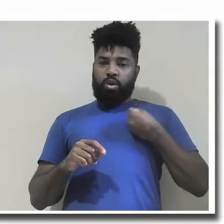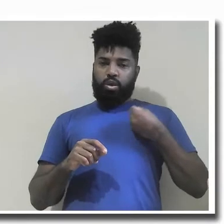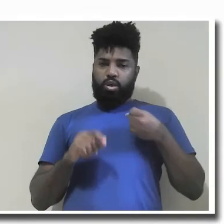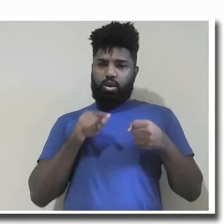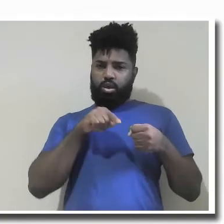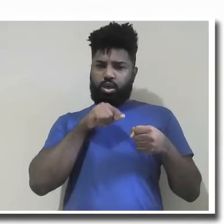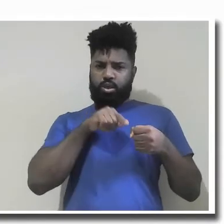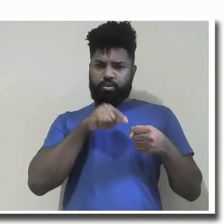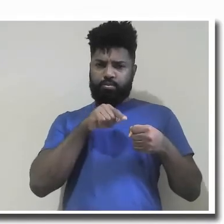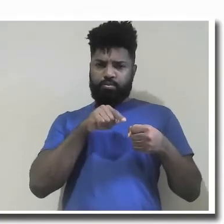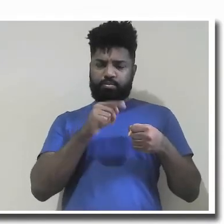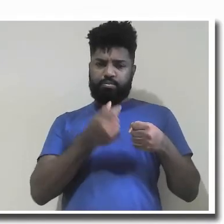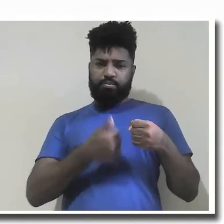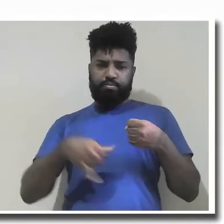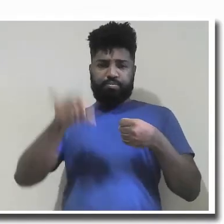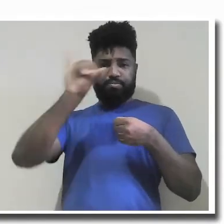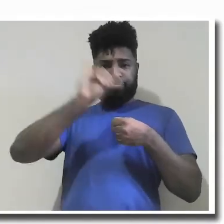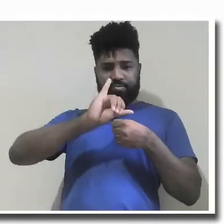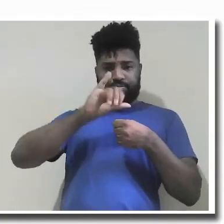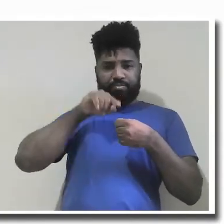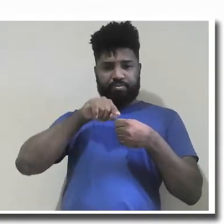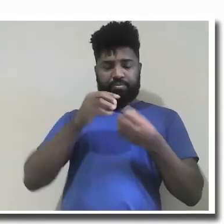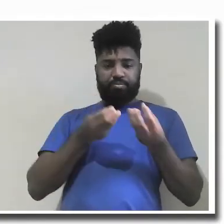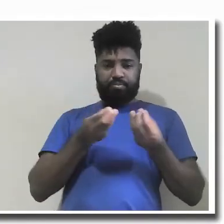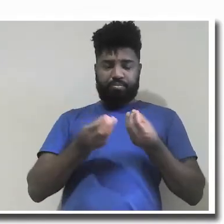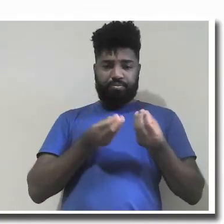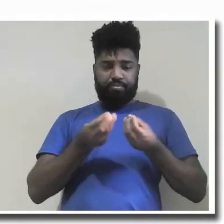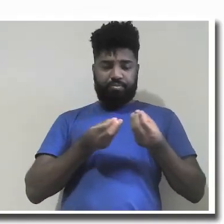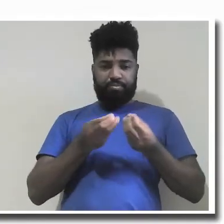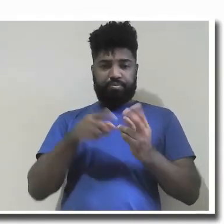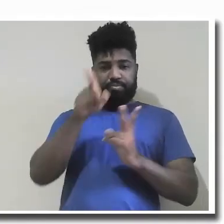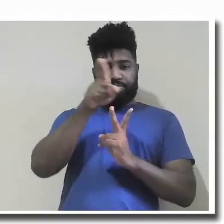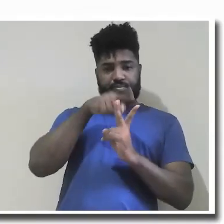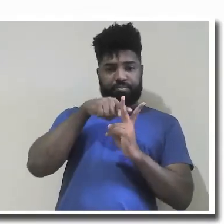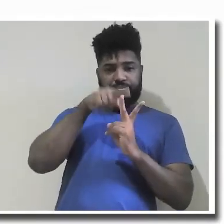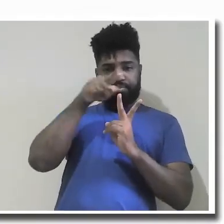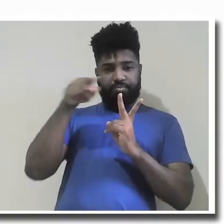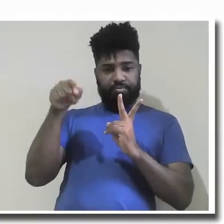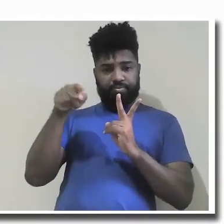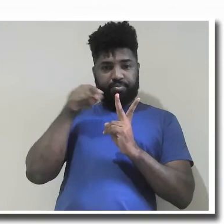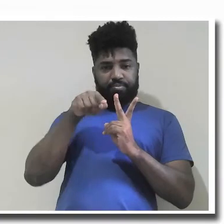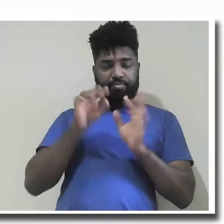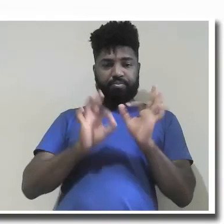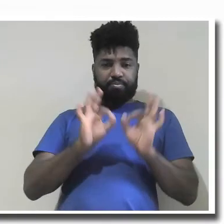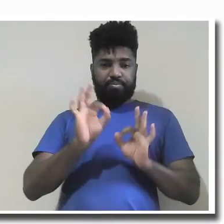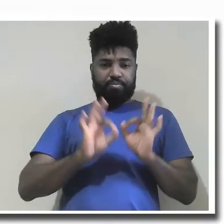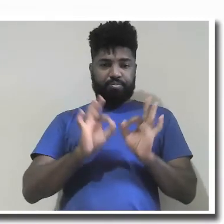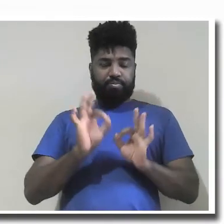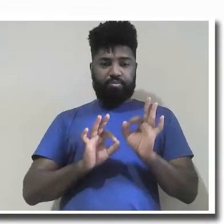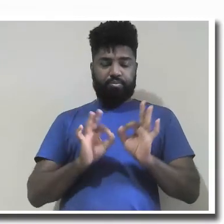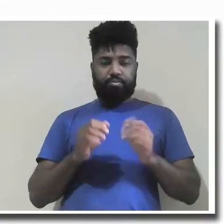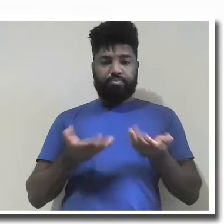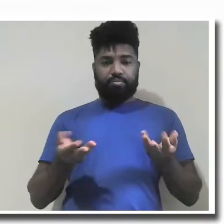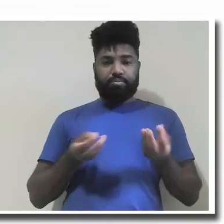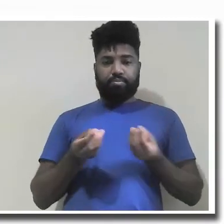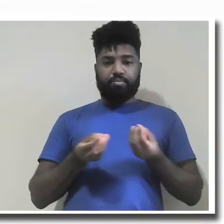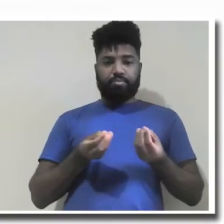elevado a outro número e a raiz com índice,